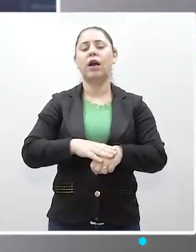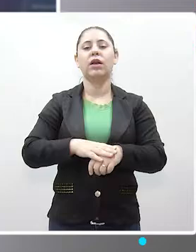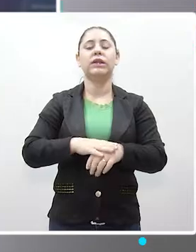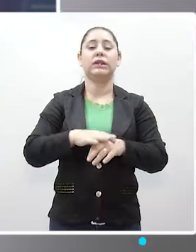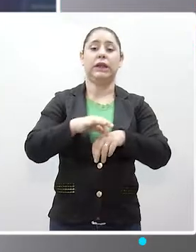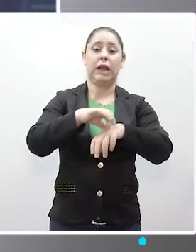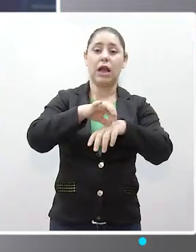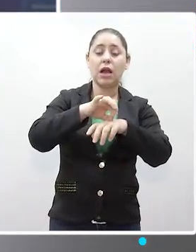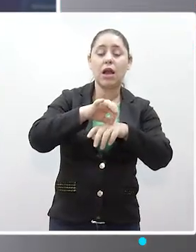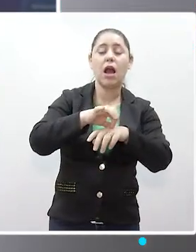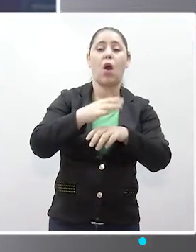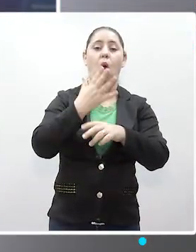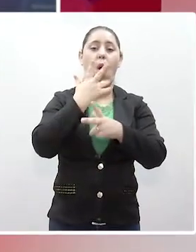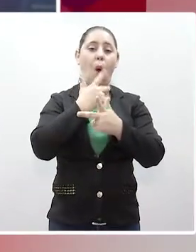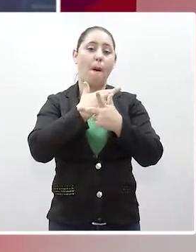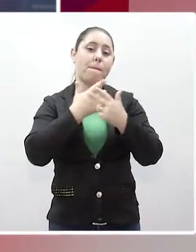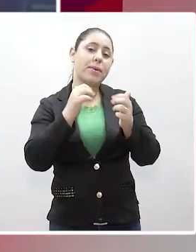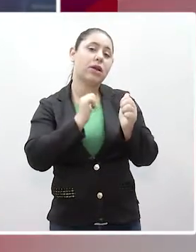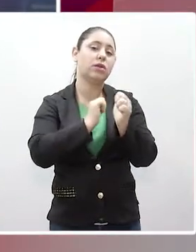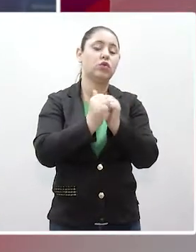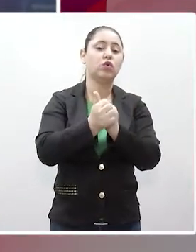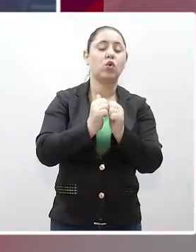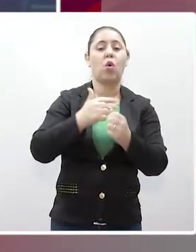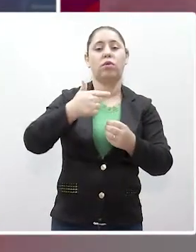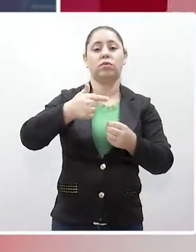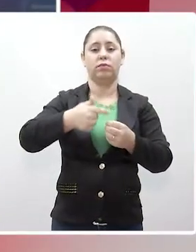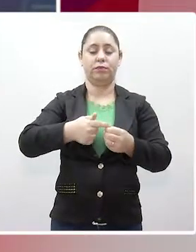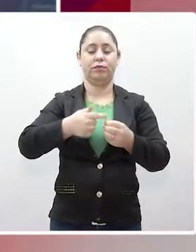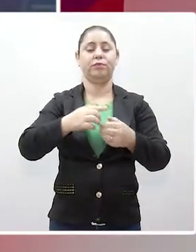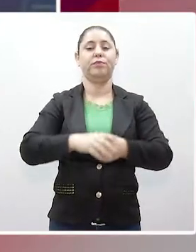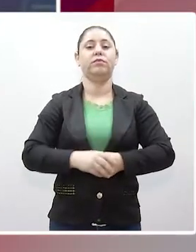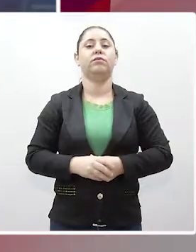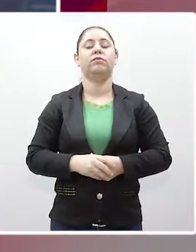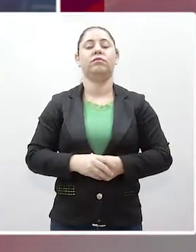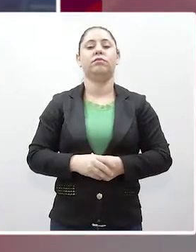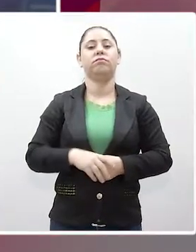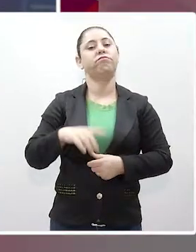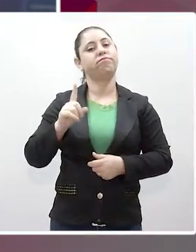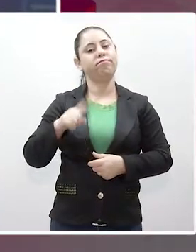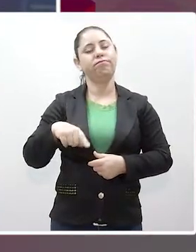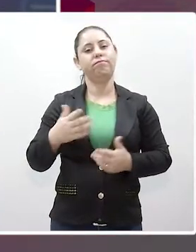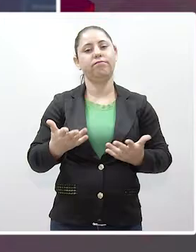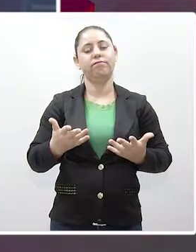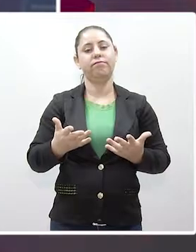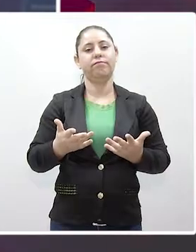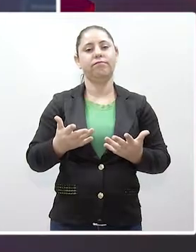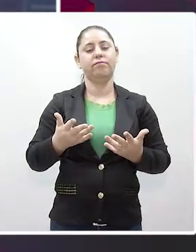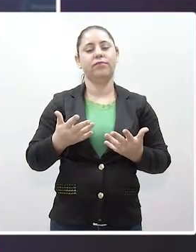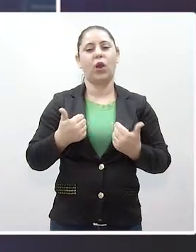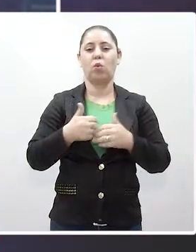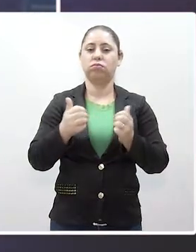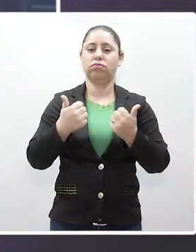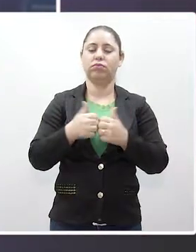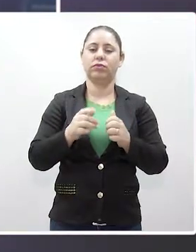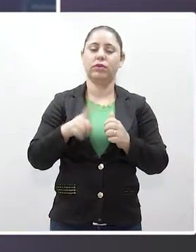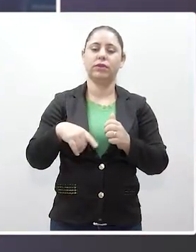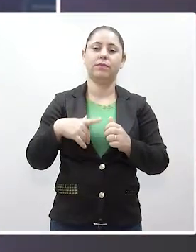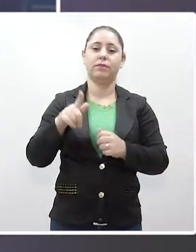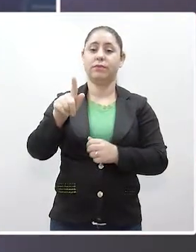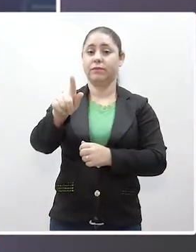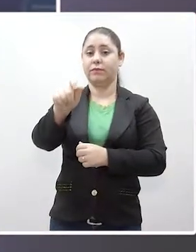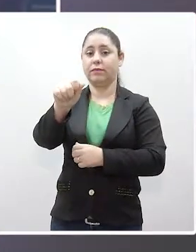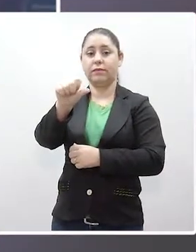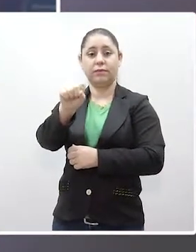consumia, né, carnes, alimentos, arroz, combustíveis, né, que daí no caso entra os transportes, gás